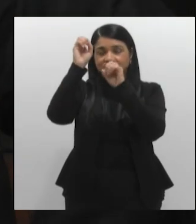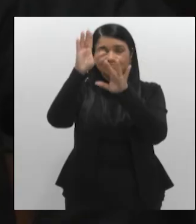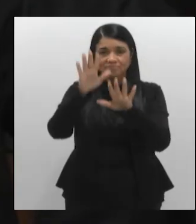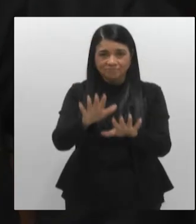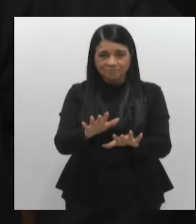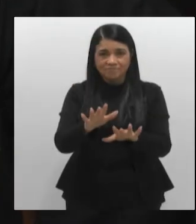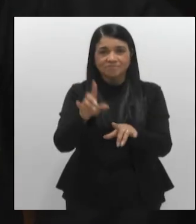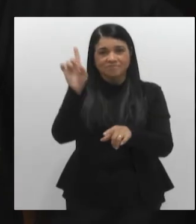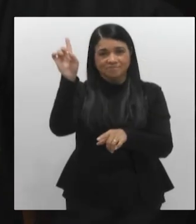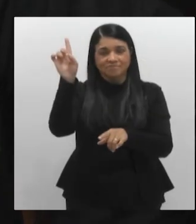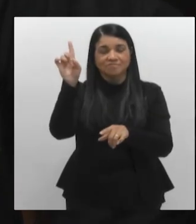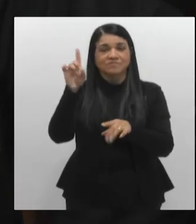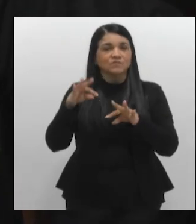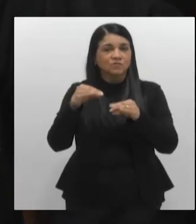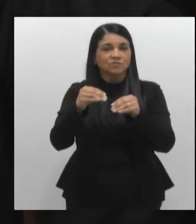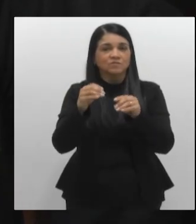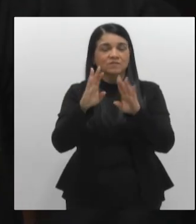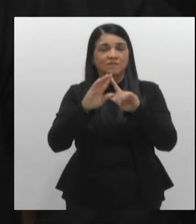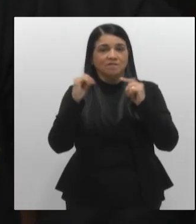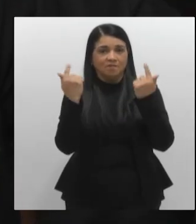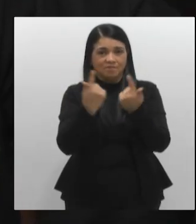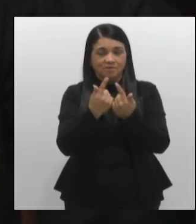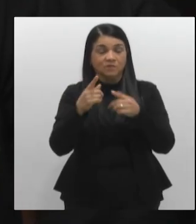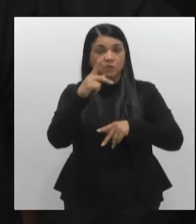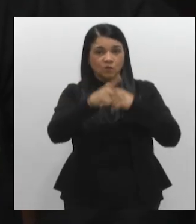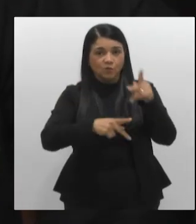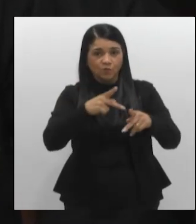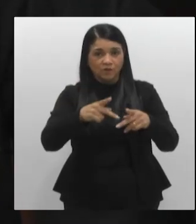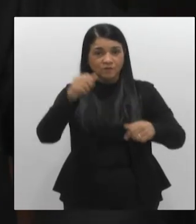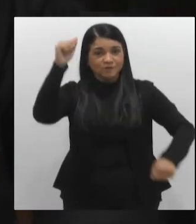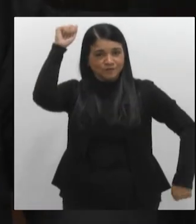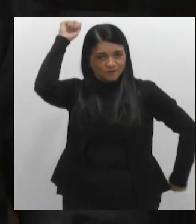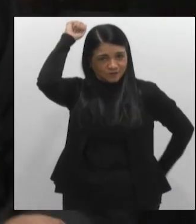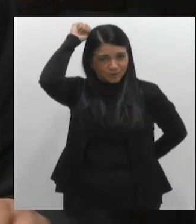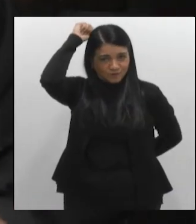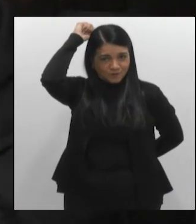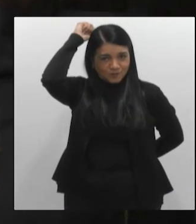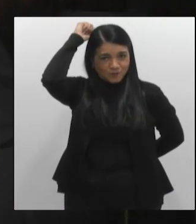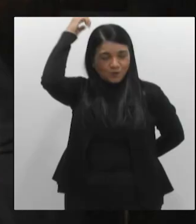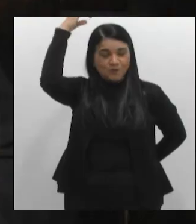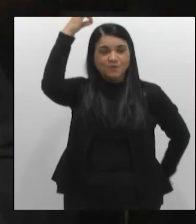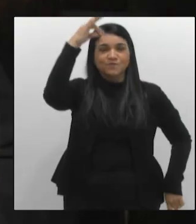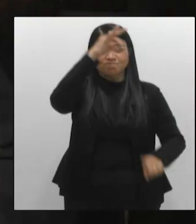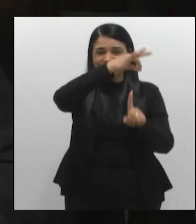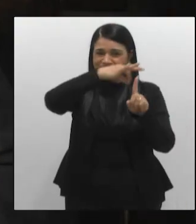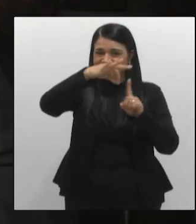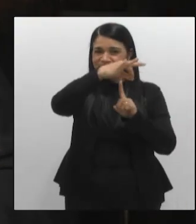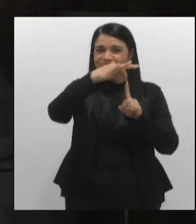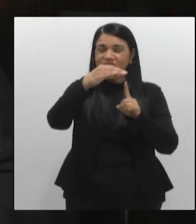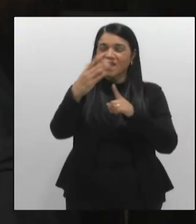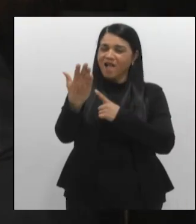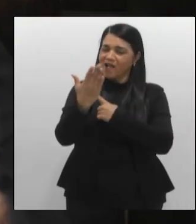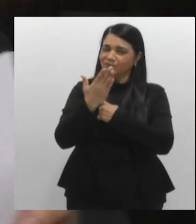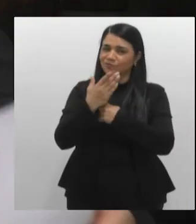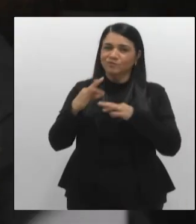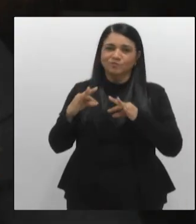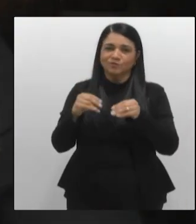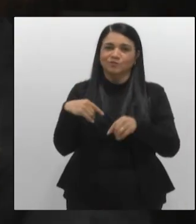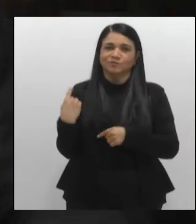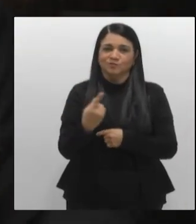componentes, abençoe o povo do Rio de Janeiro e que São Sebastião, nosso padroeiro, continue intercedendo por todos nós.